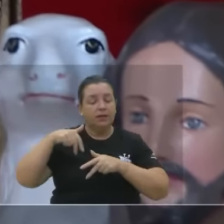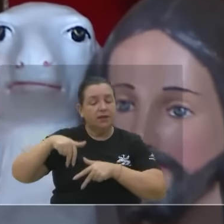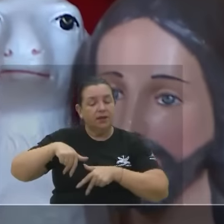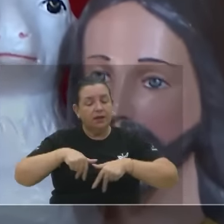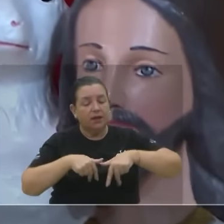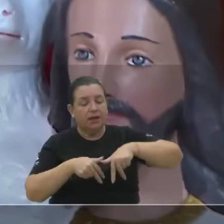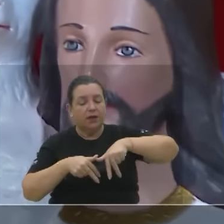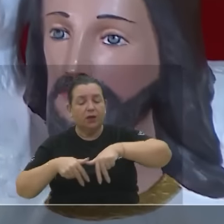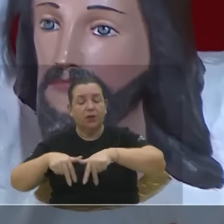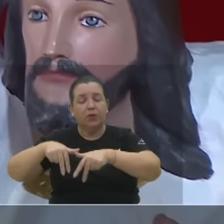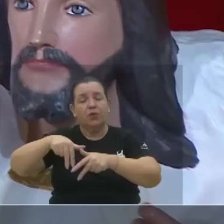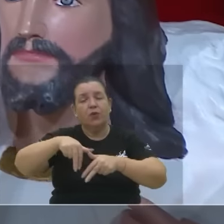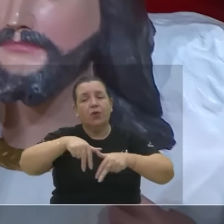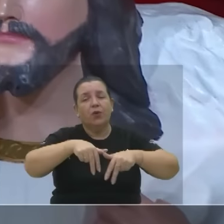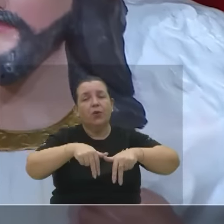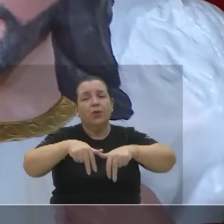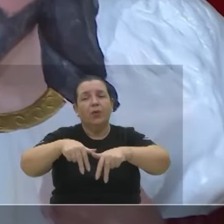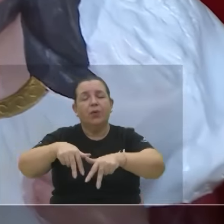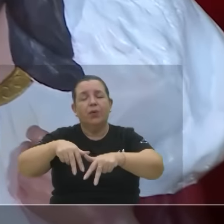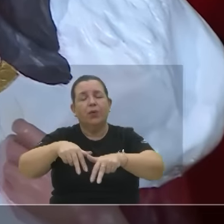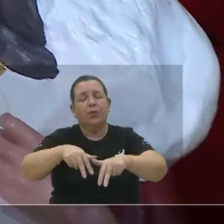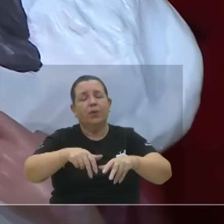dele eu